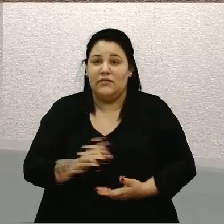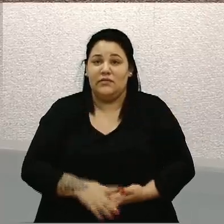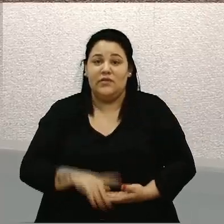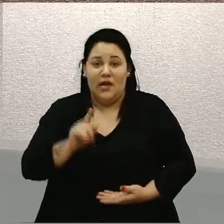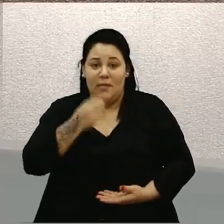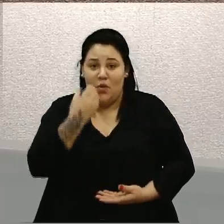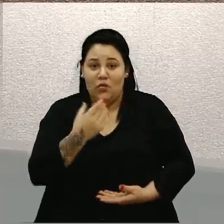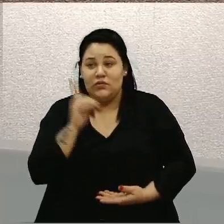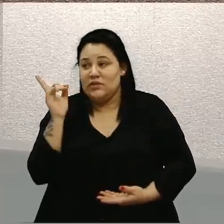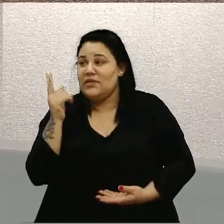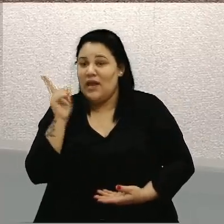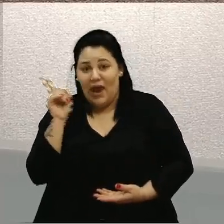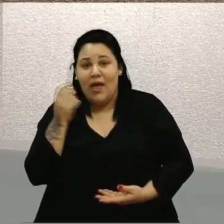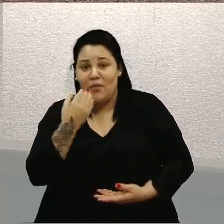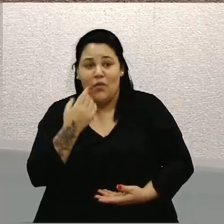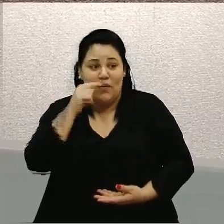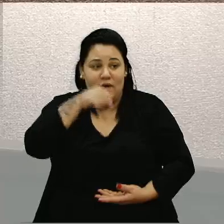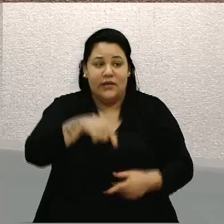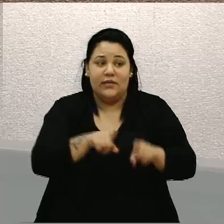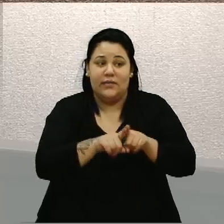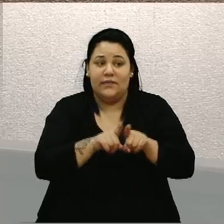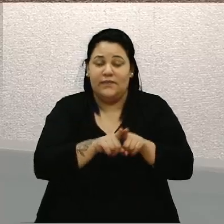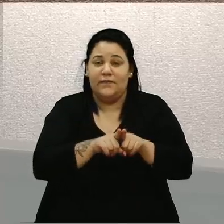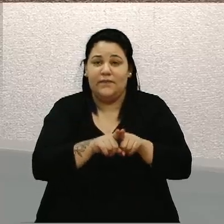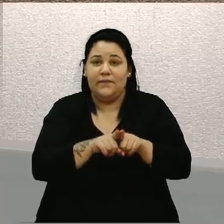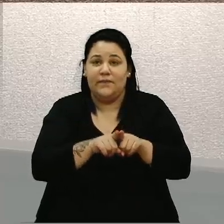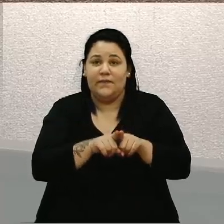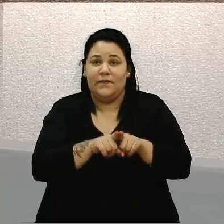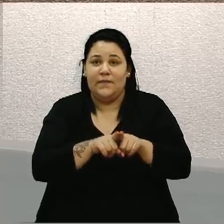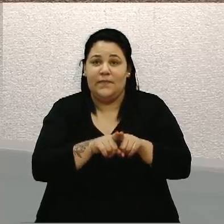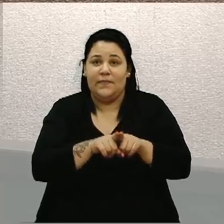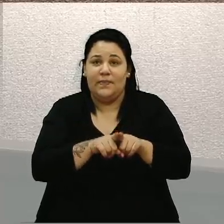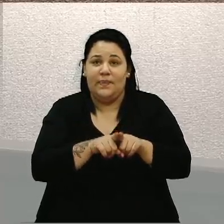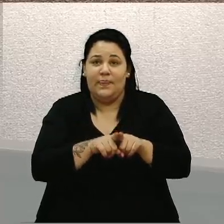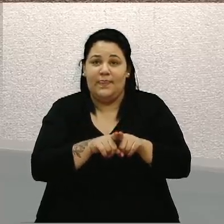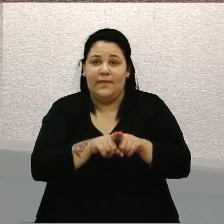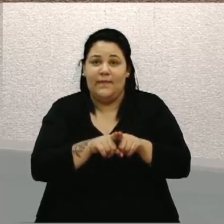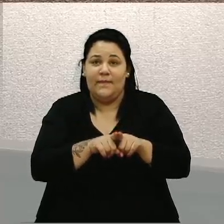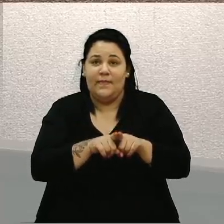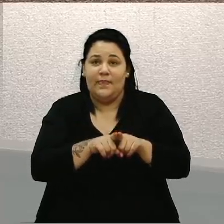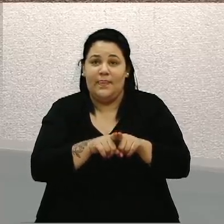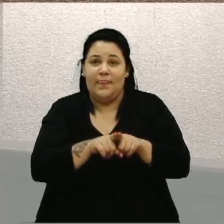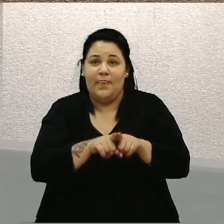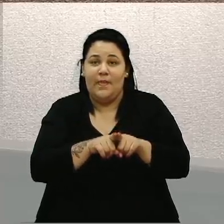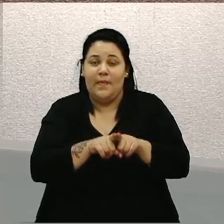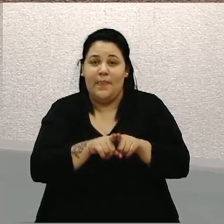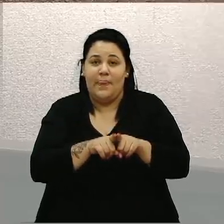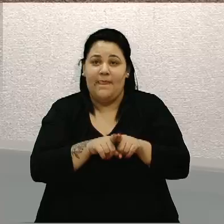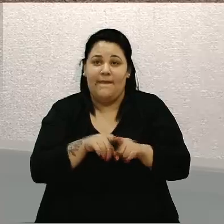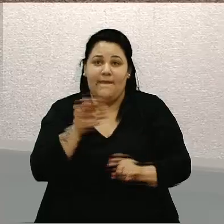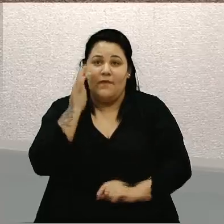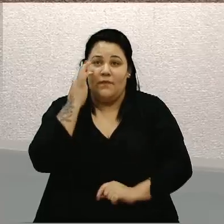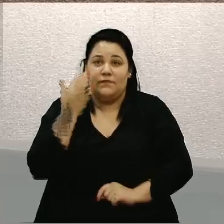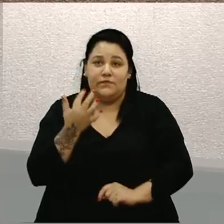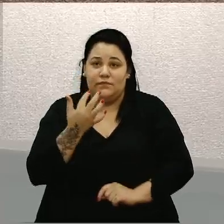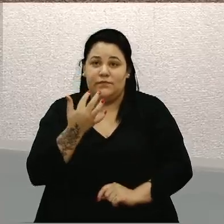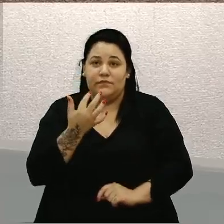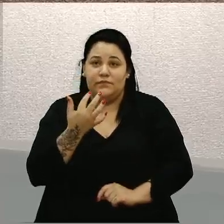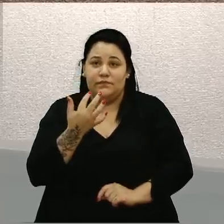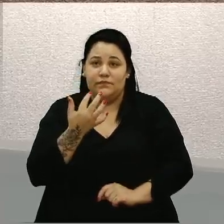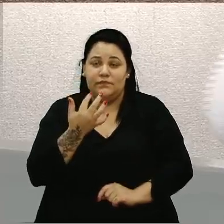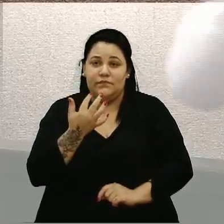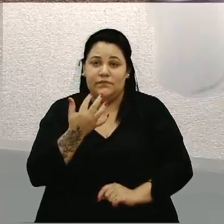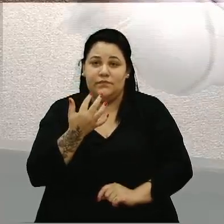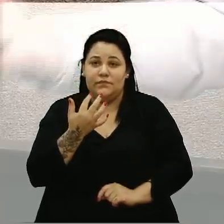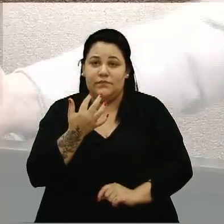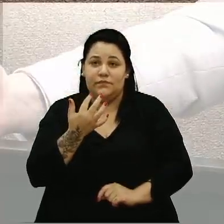lá, se funciona lá vai funcionar aqui. A gente consegue resolver. Então a gente tem que ter uma saúde resolutiva. É isso que a população quer.